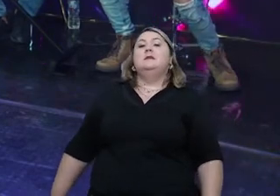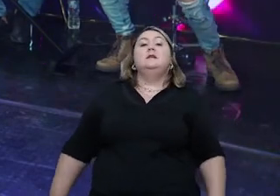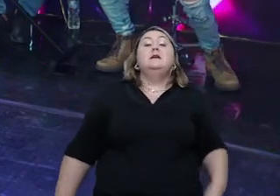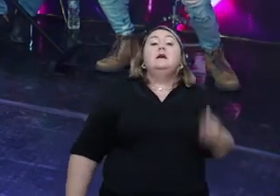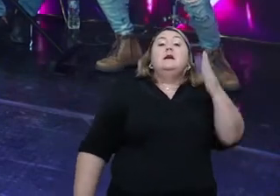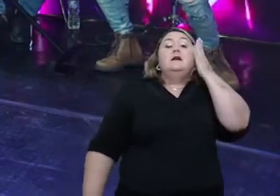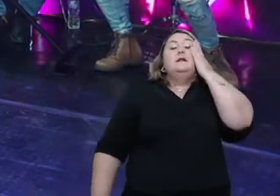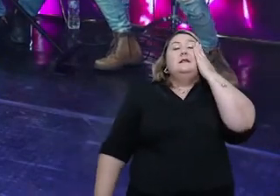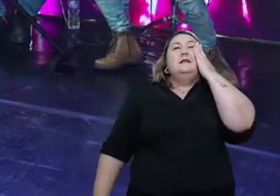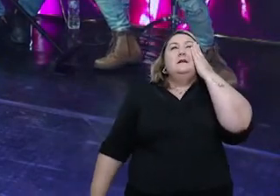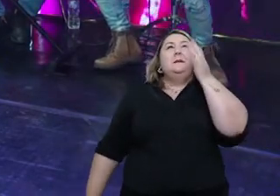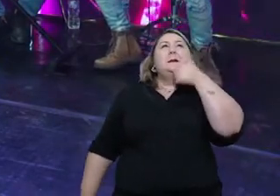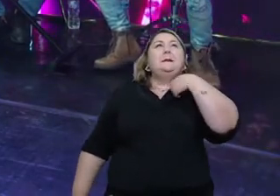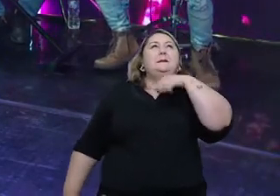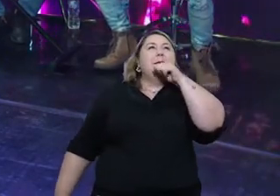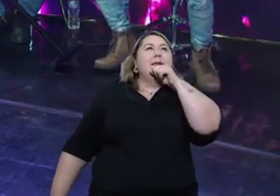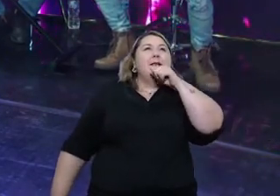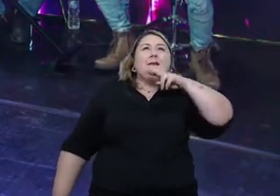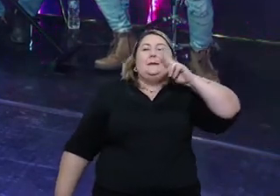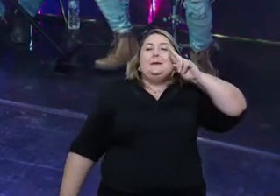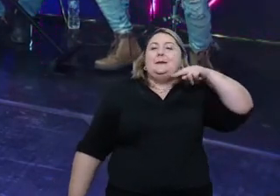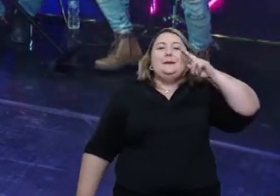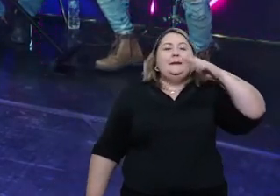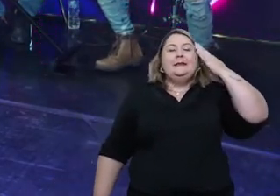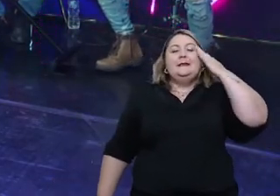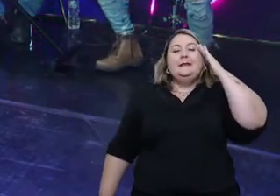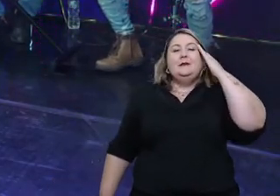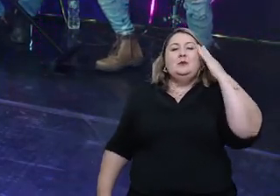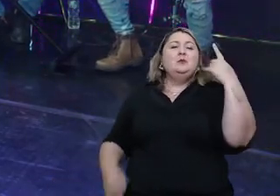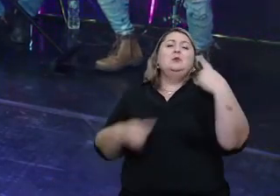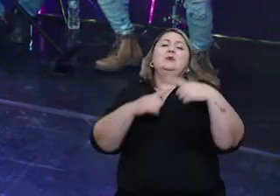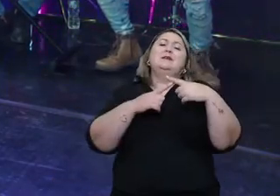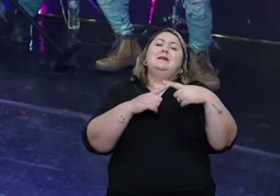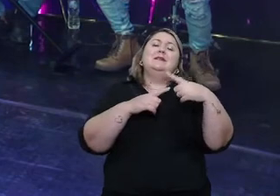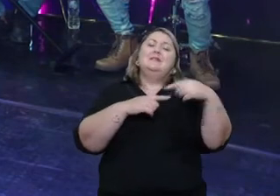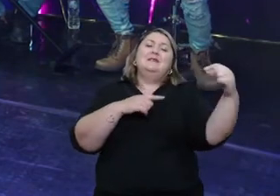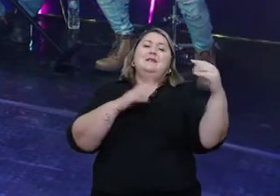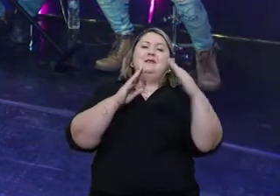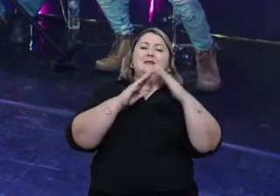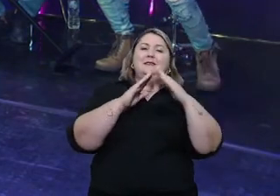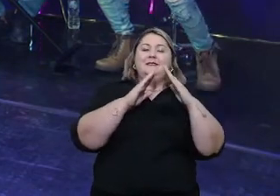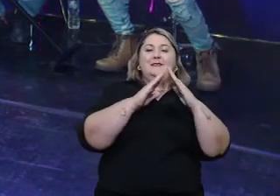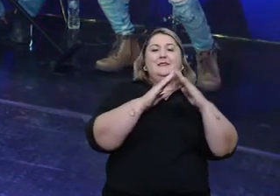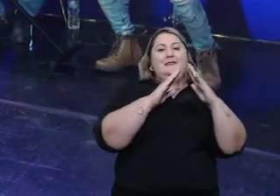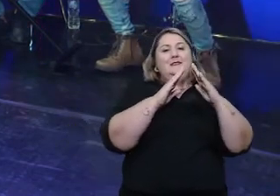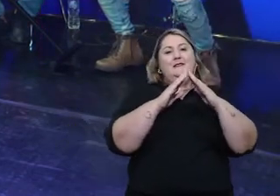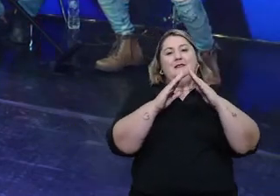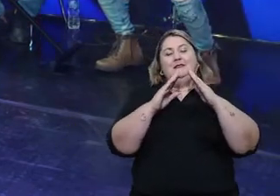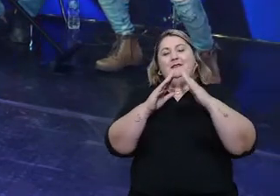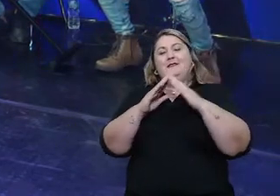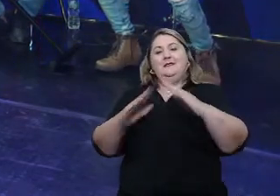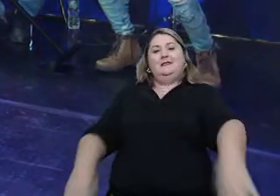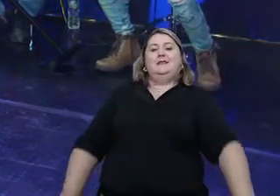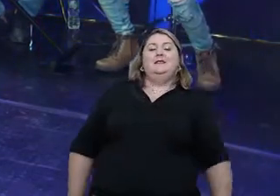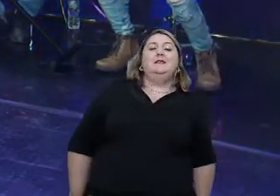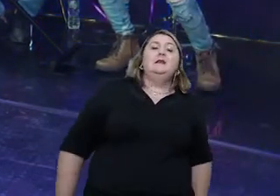Eu sei que ela nunca compreendeu os meus motivos de sair de